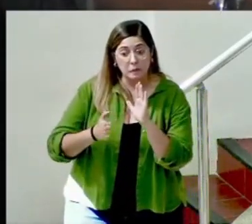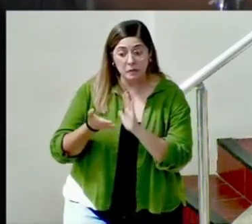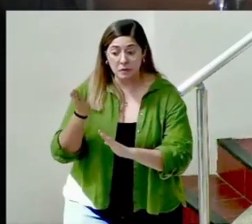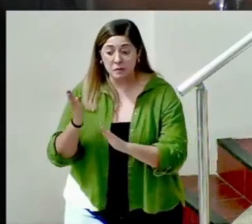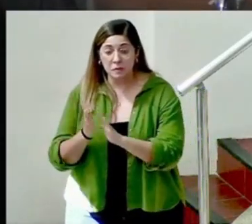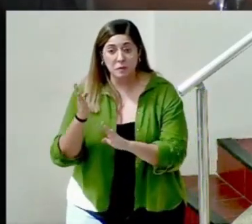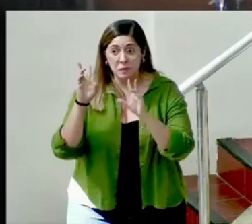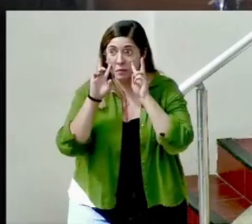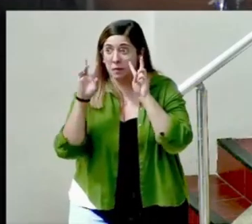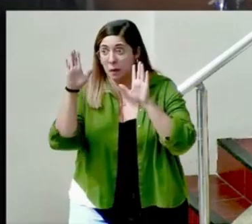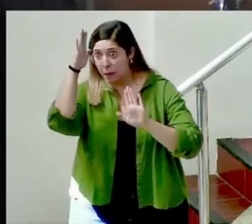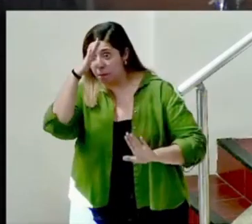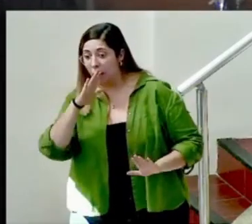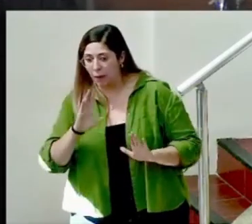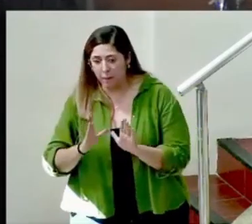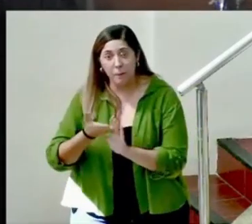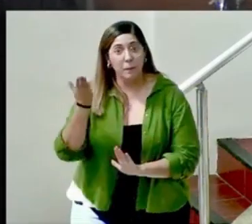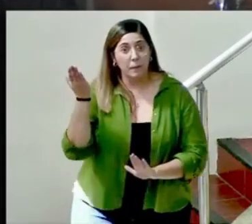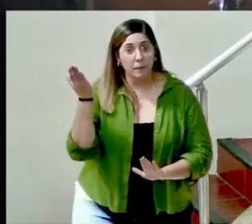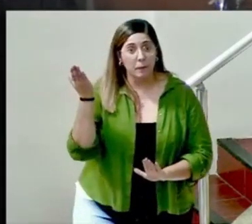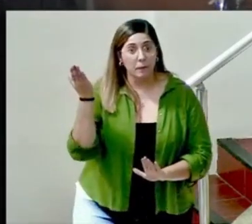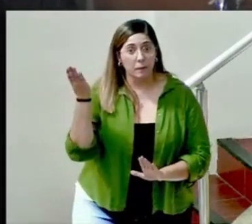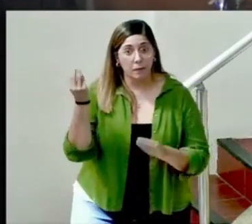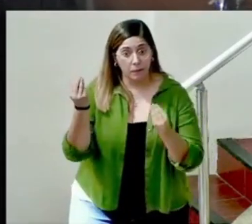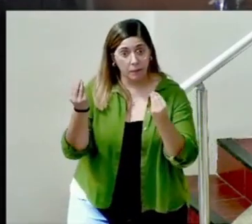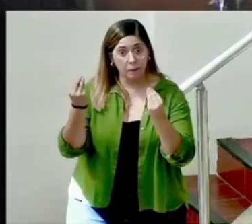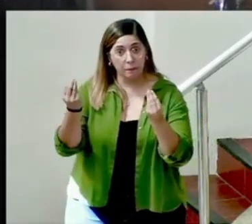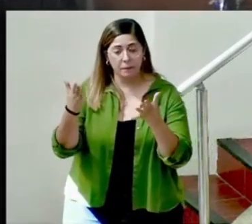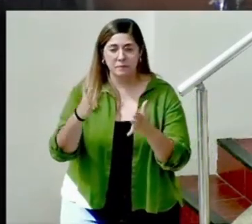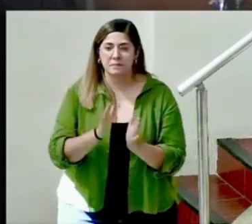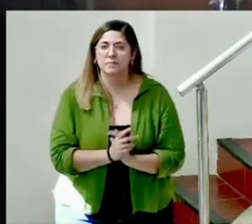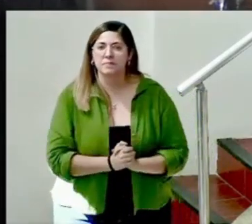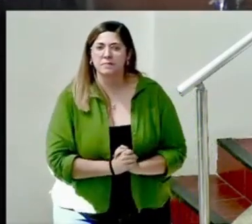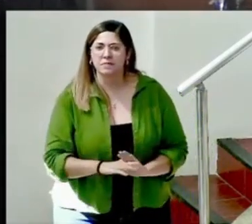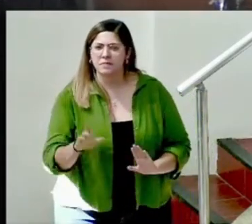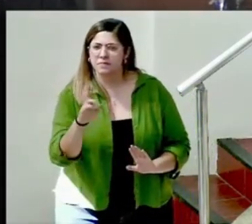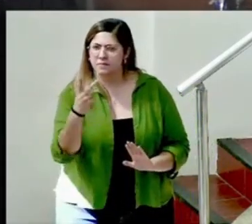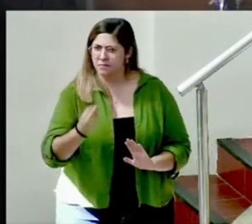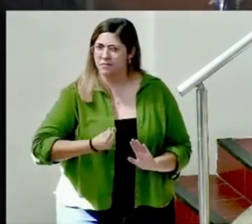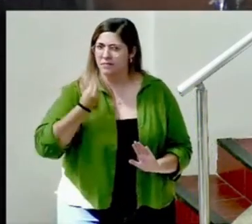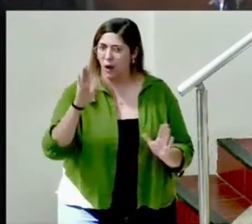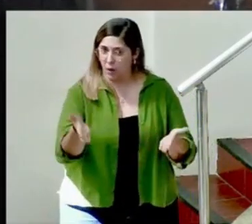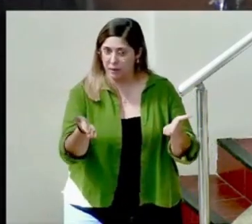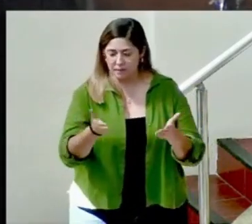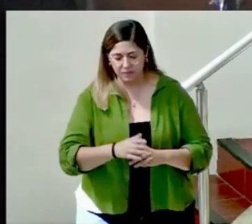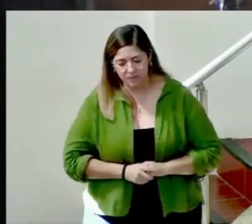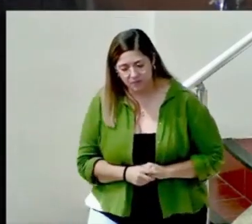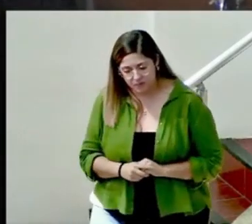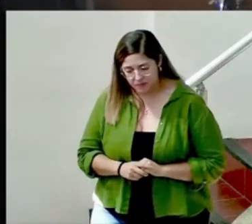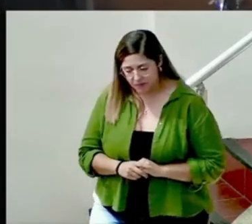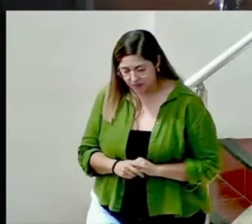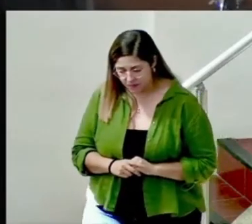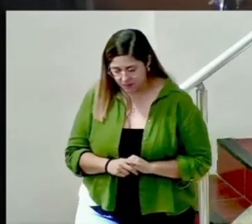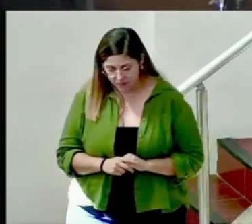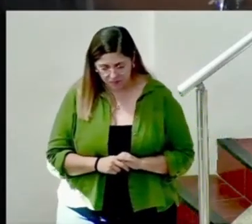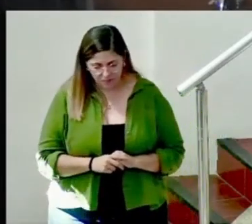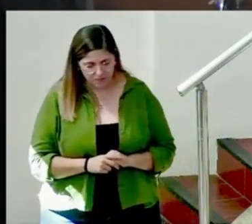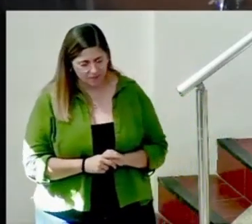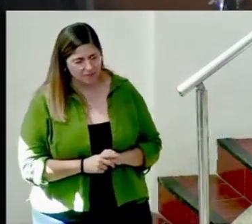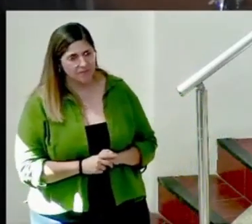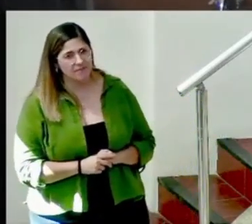olhos maus? Eis aqui algumas aplicações. Alguns de nós